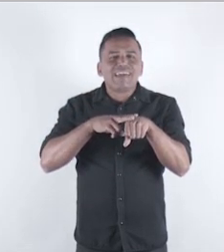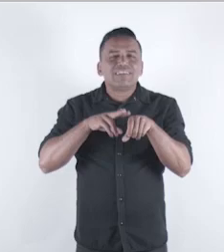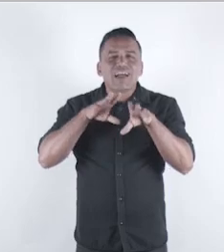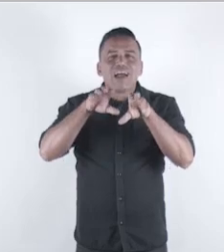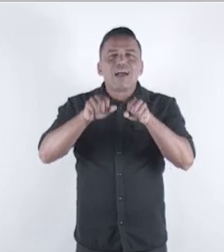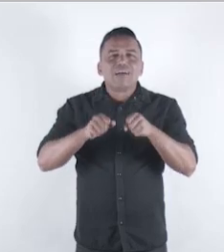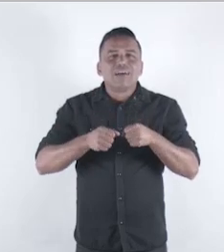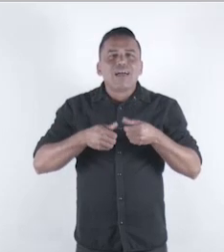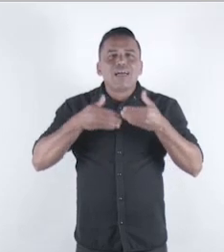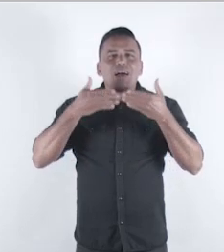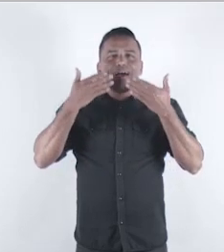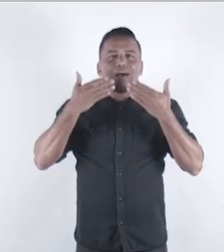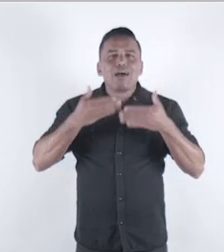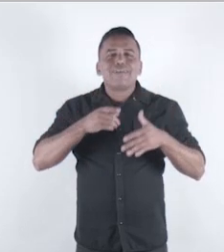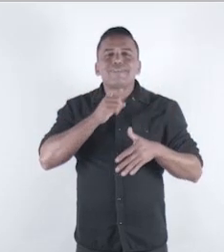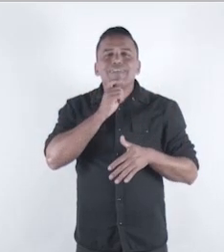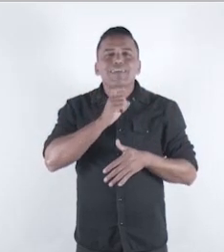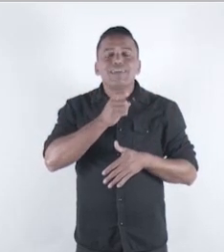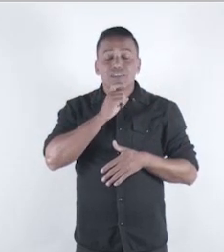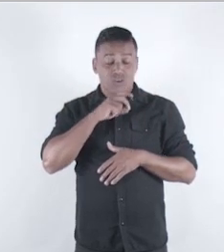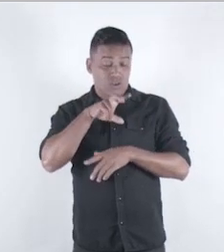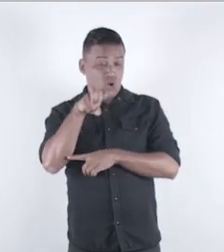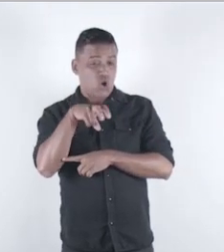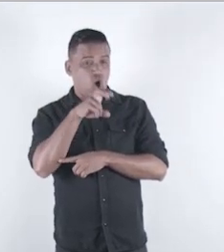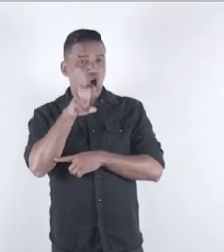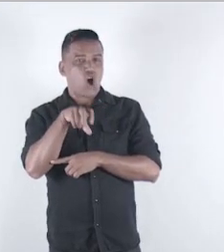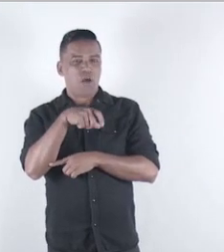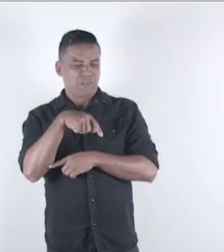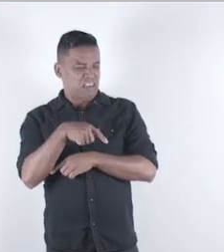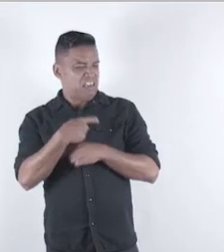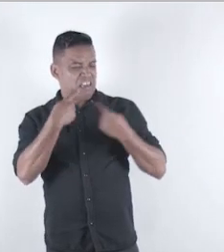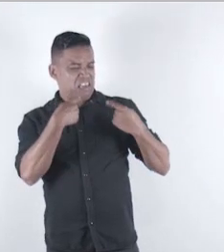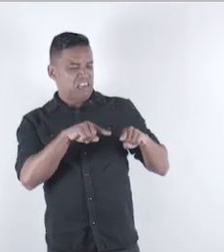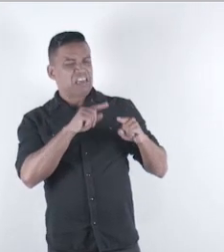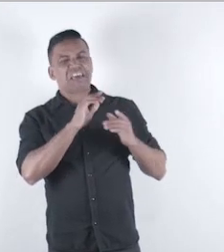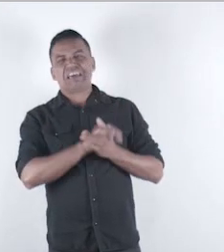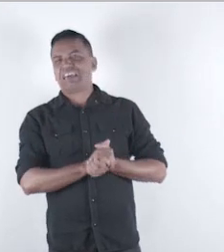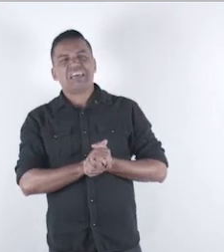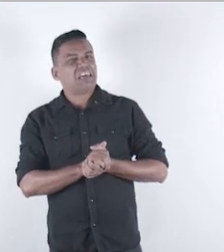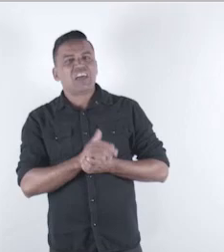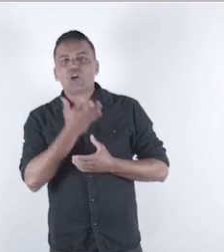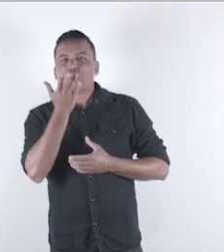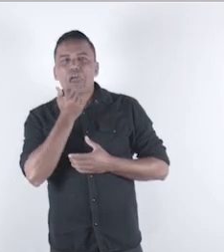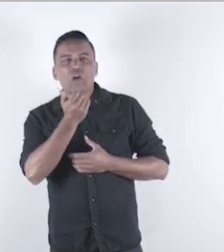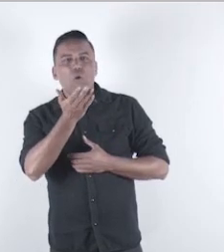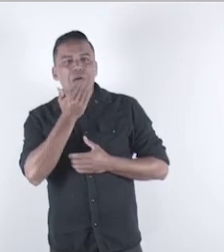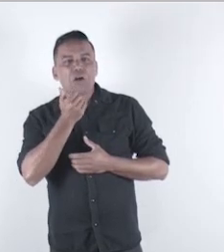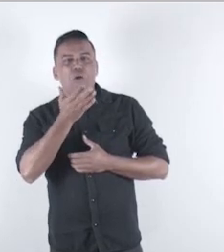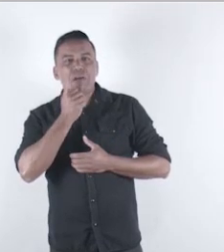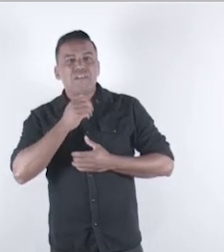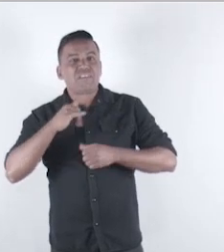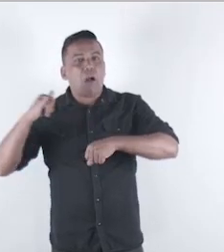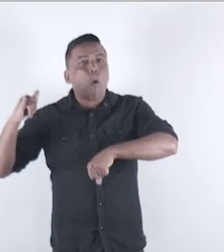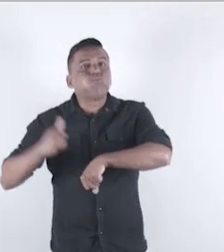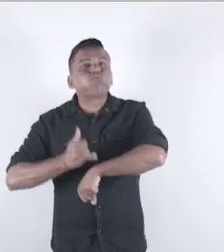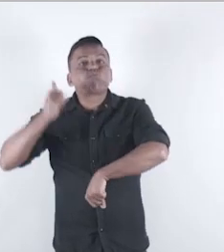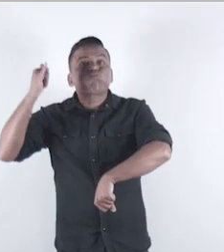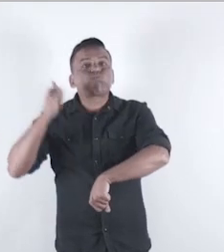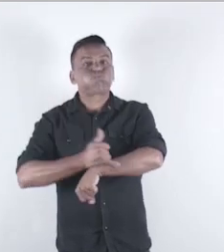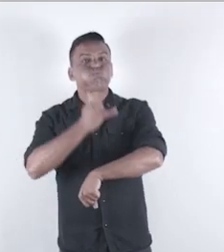A cobra zombou mais uma vez. Querida, comendo assim vai ficar